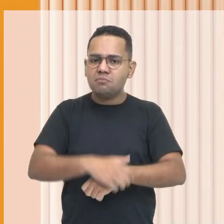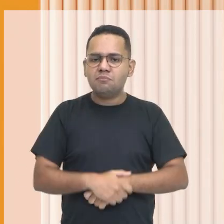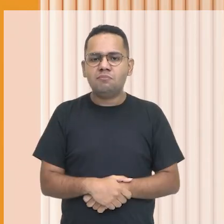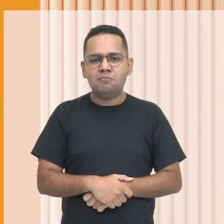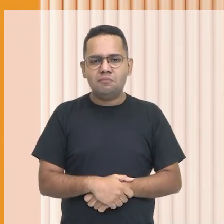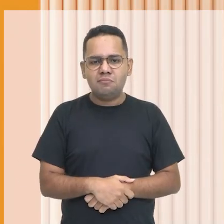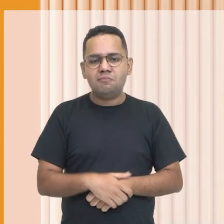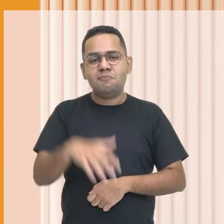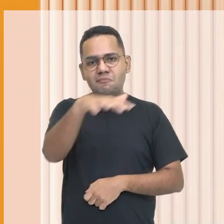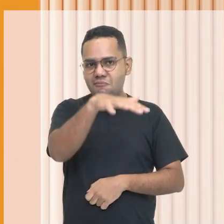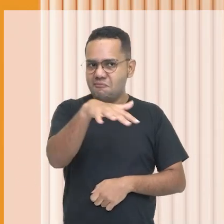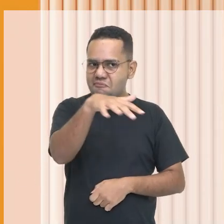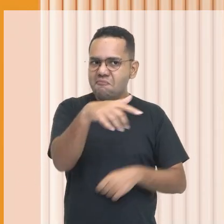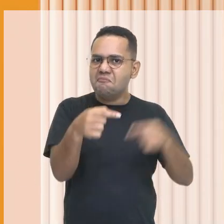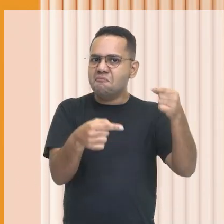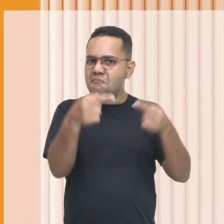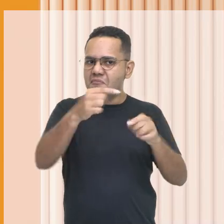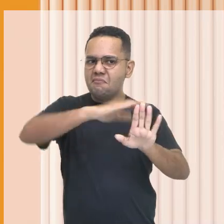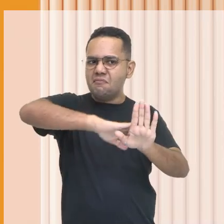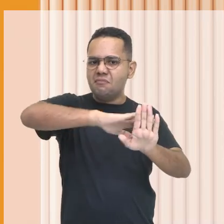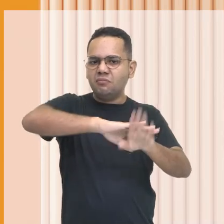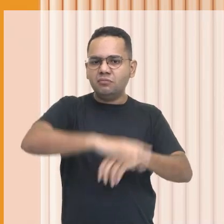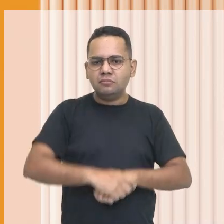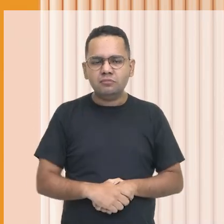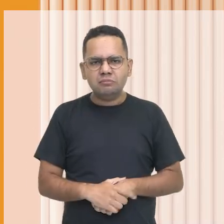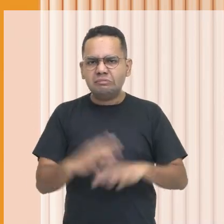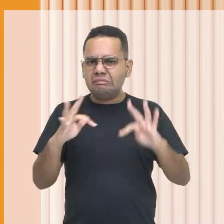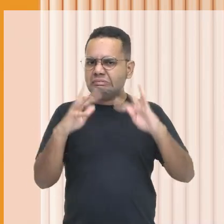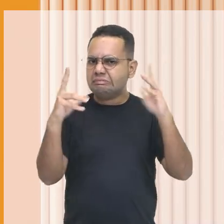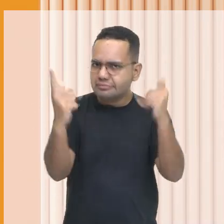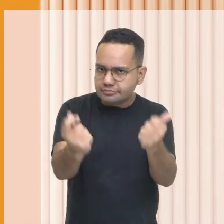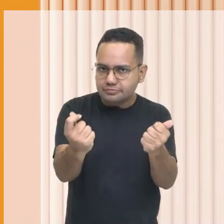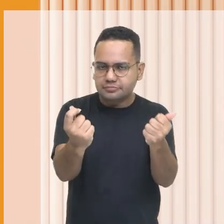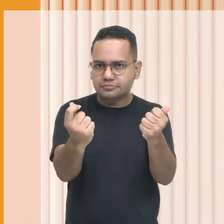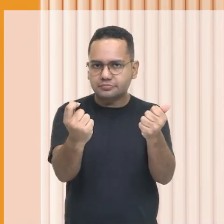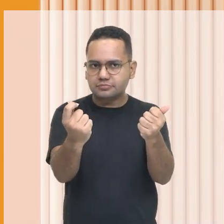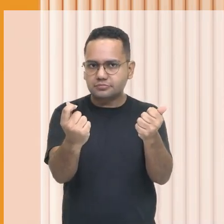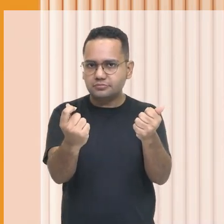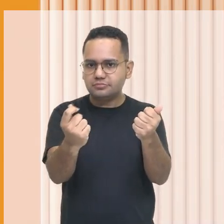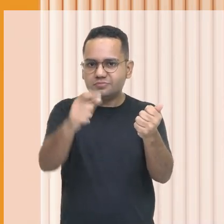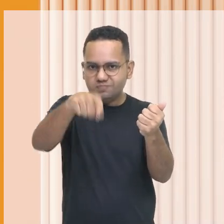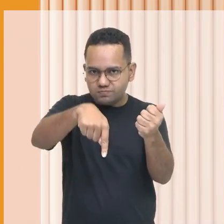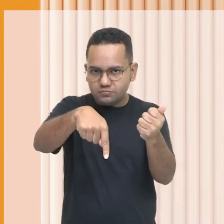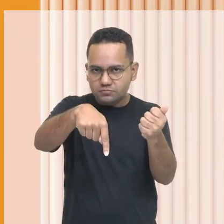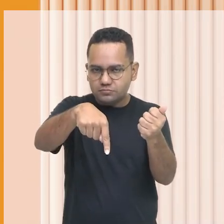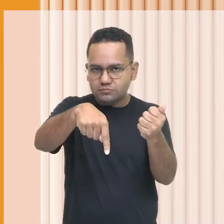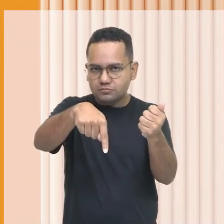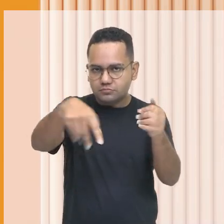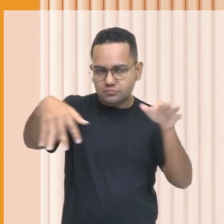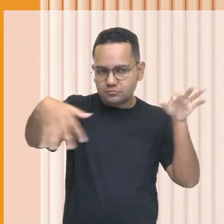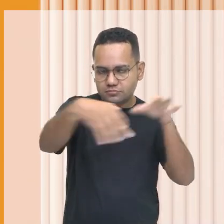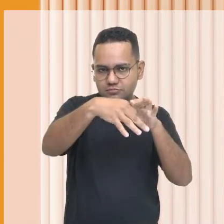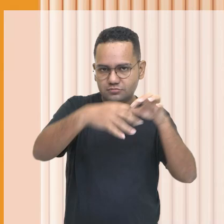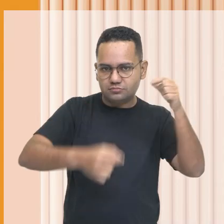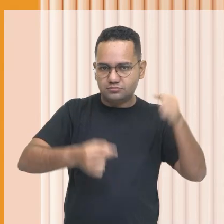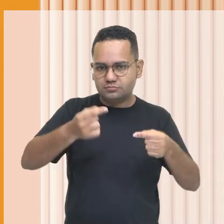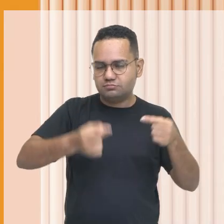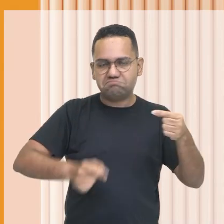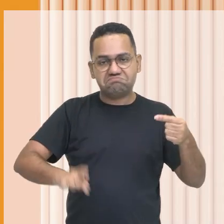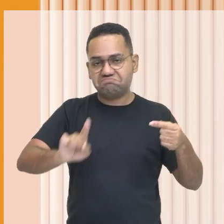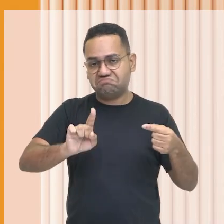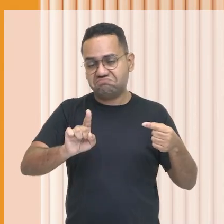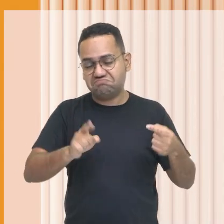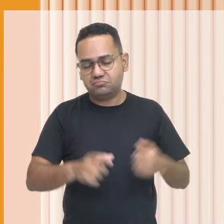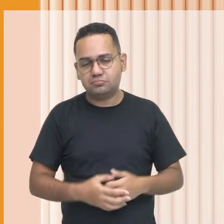questões políticas. Não estou dizendo que é todo mundo que está lá no topo da sociedade, que está envolvido com política diretamente